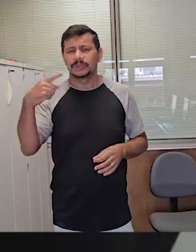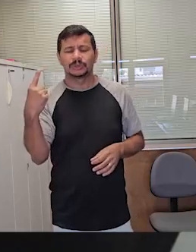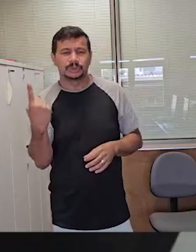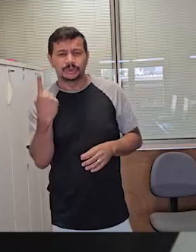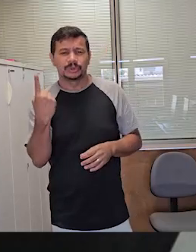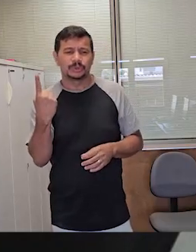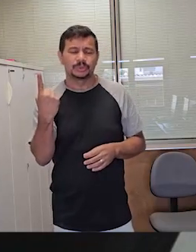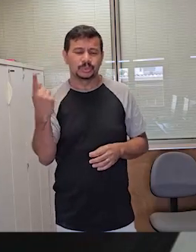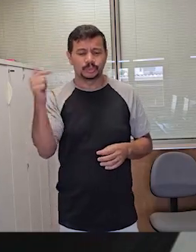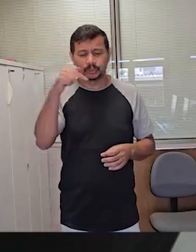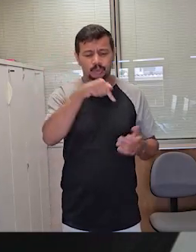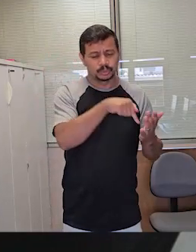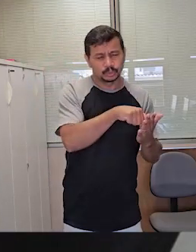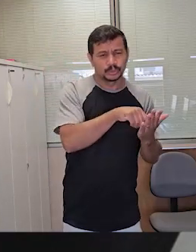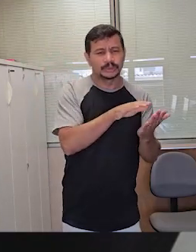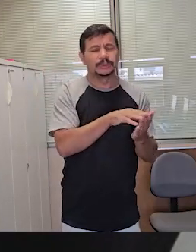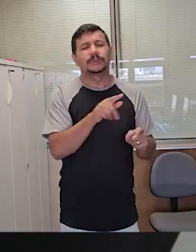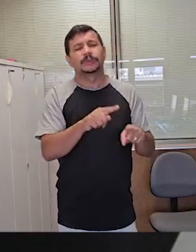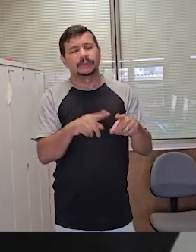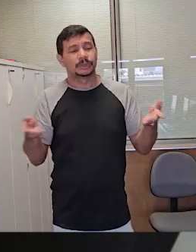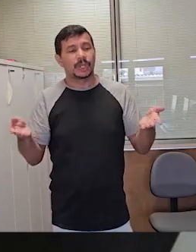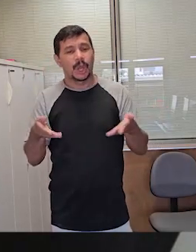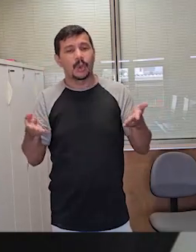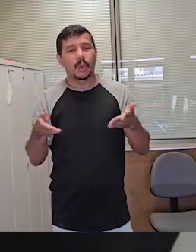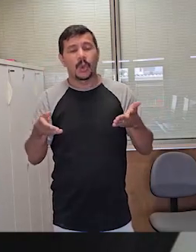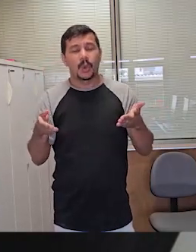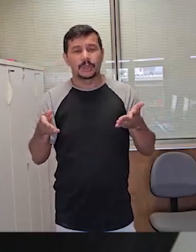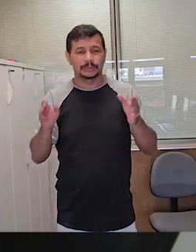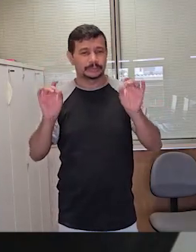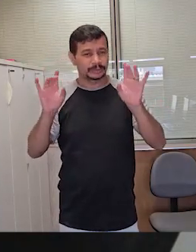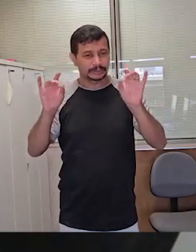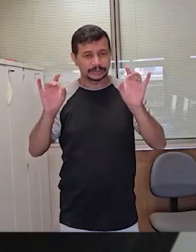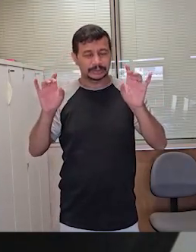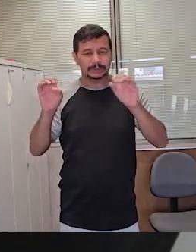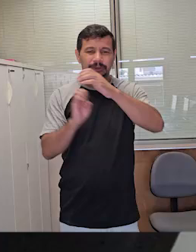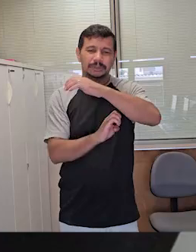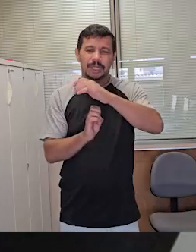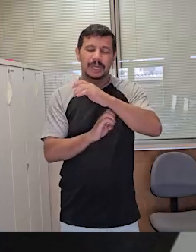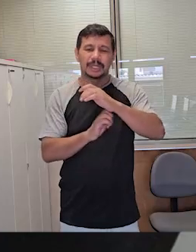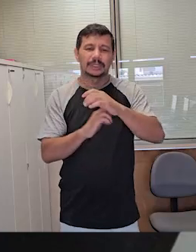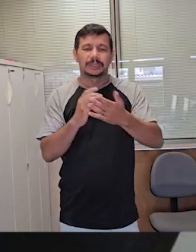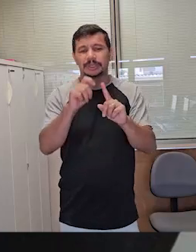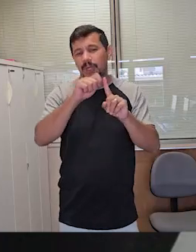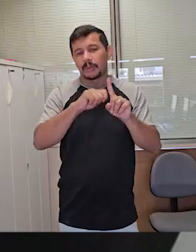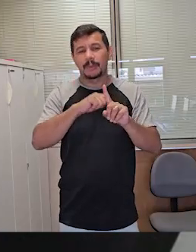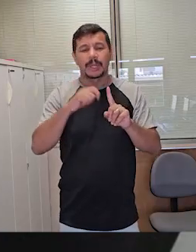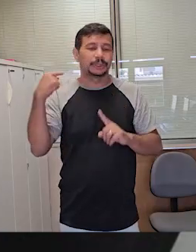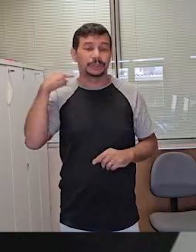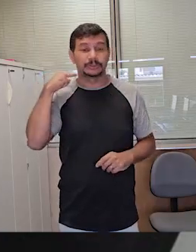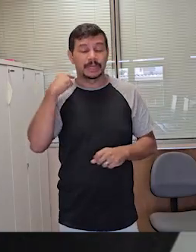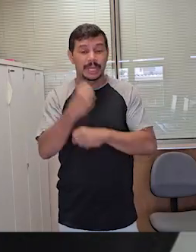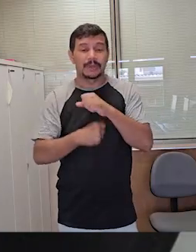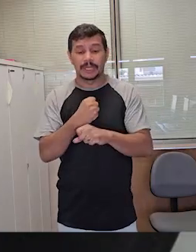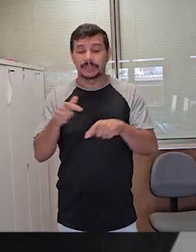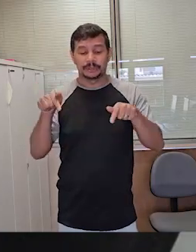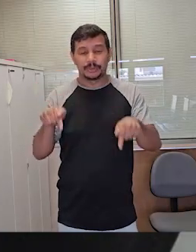questão psicossocial para dentro dessa NR, e agora as empresas, a partir de maio desse ano, as empresas têm sim que também na sua